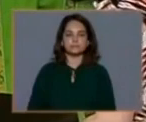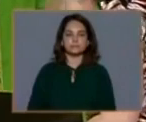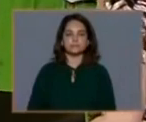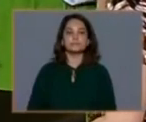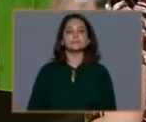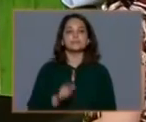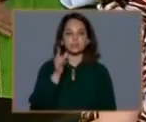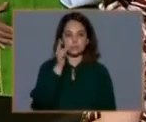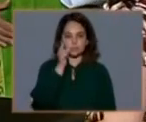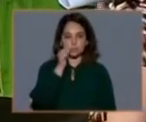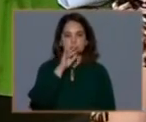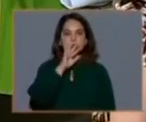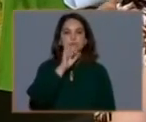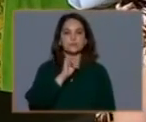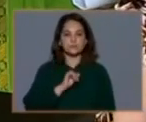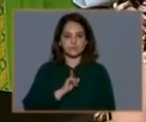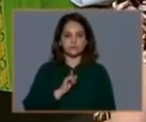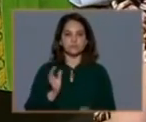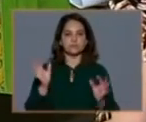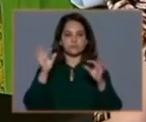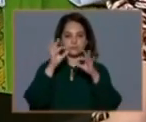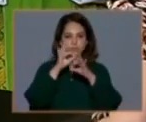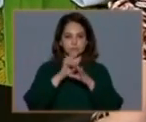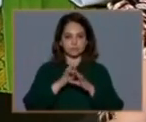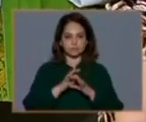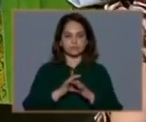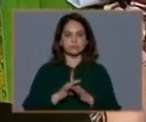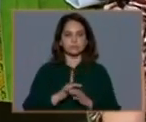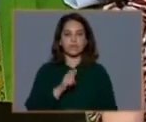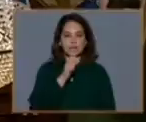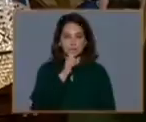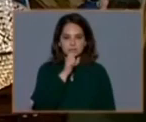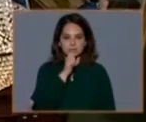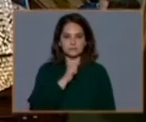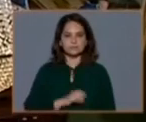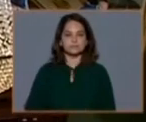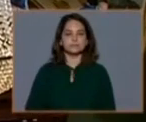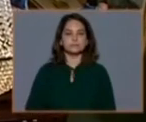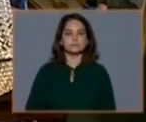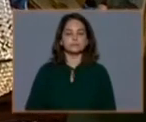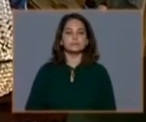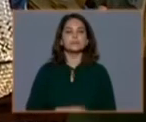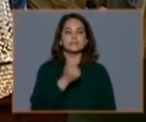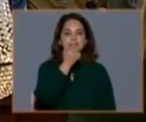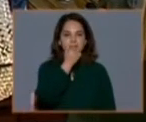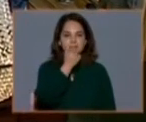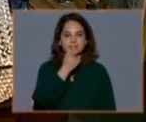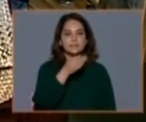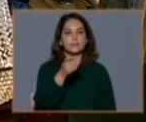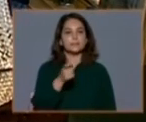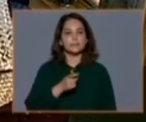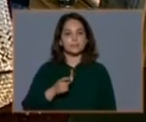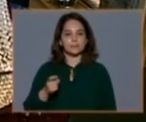Em nome do Pai e do Filho e do Espírito Santo. A graça e a paz de nosso Senhor